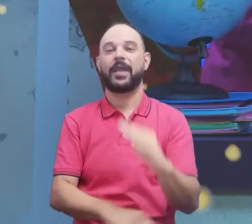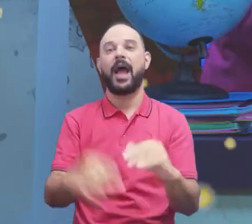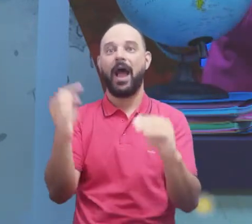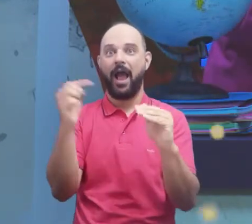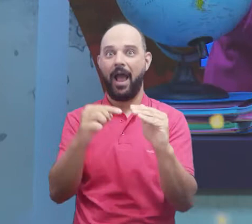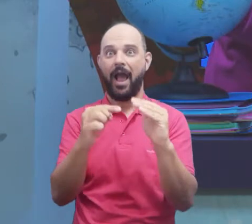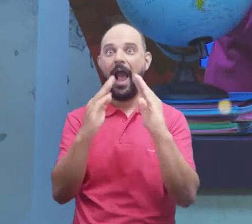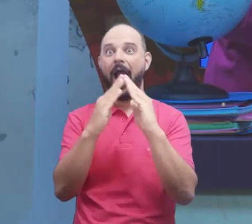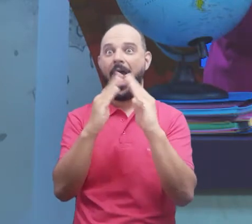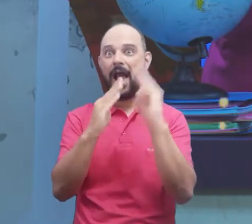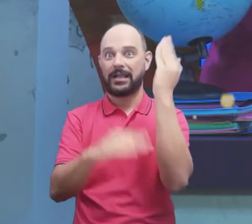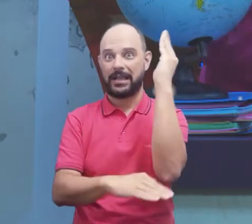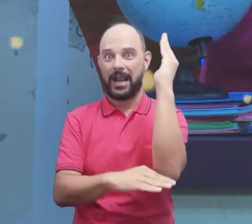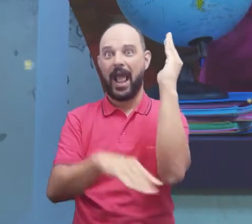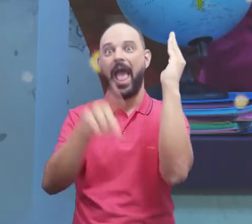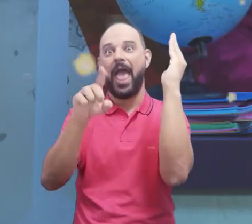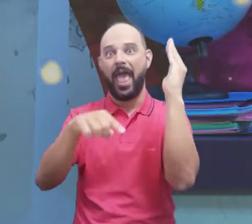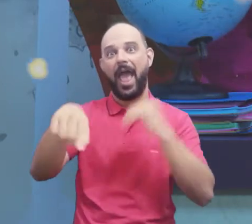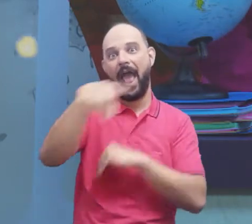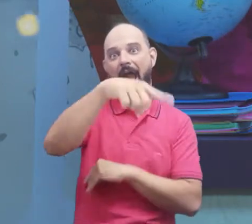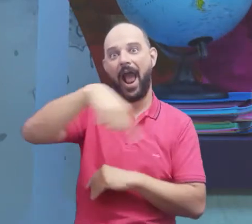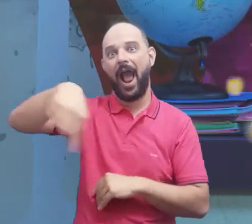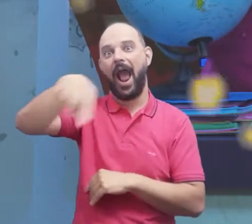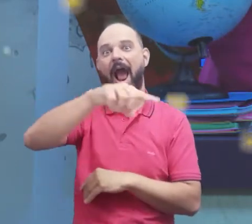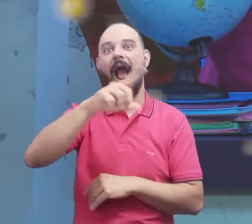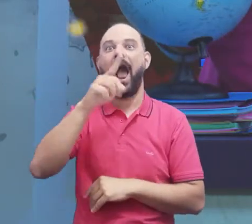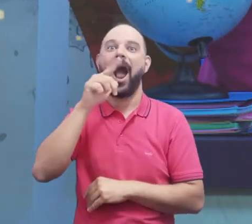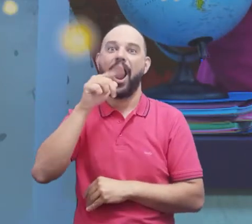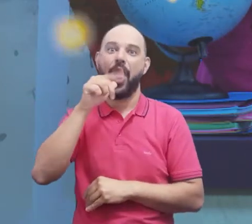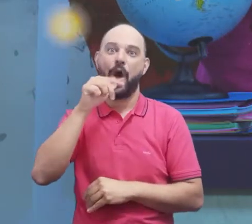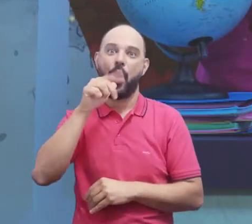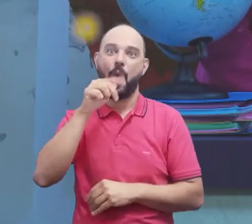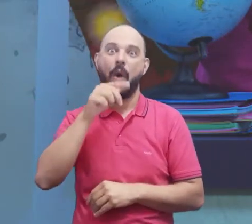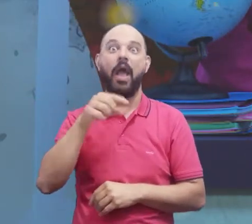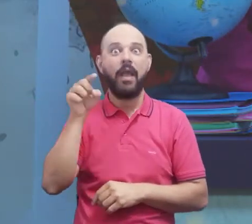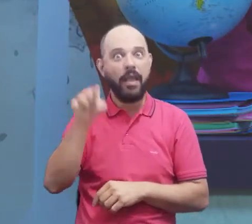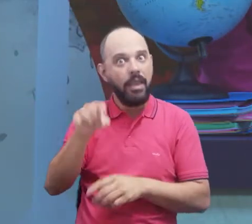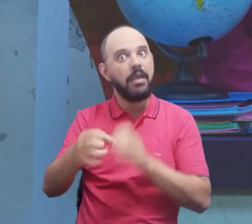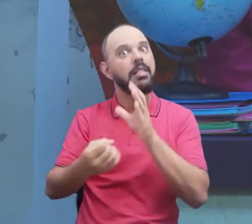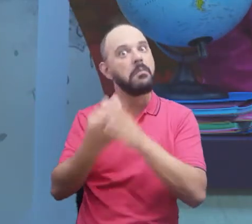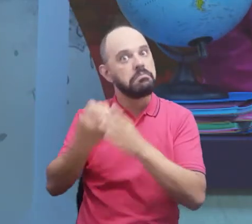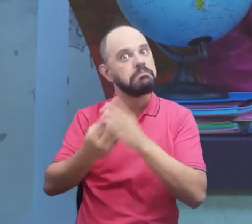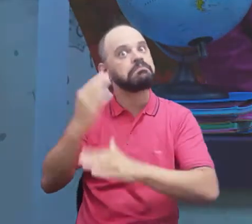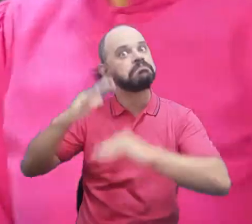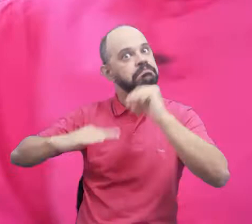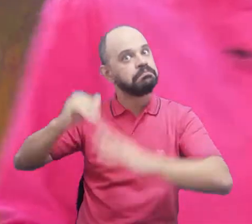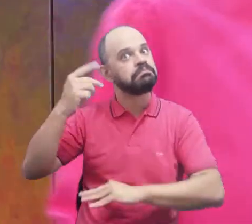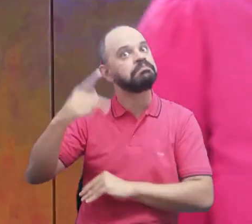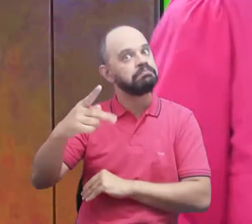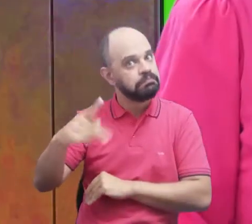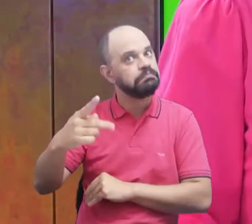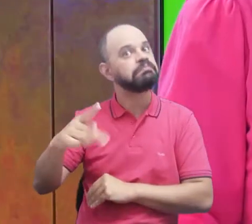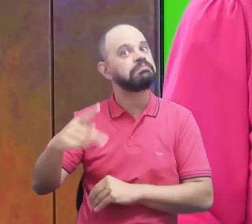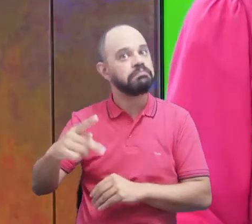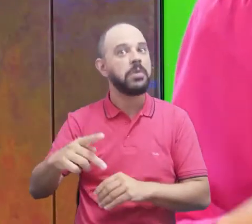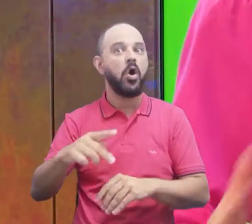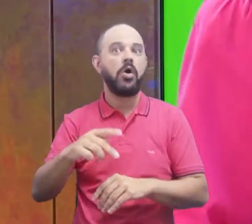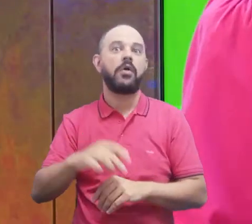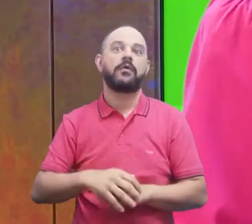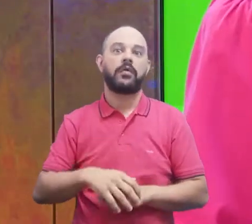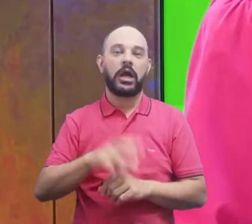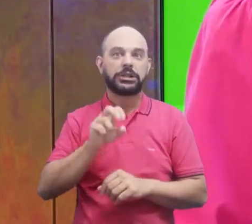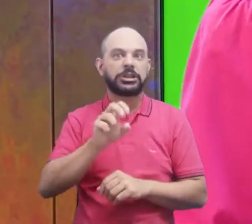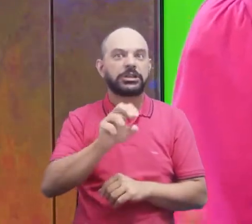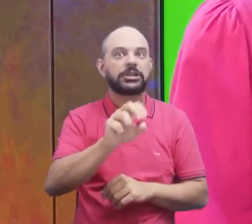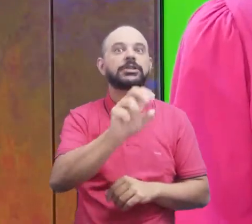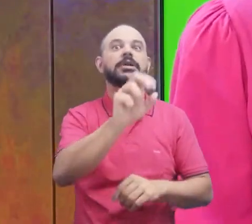um braço artificial do rio e muitas vezes acabam ajudando a formar novas lagoas. Apesar de a gente entender